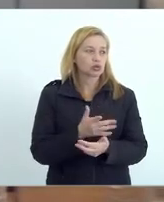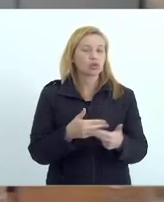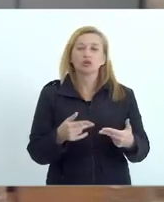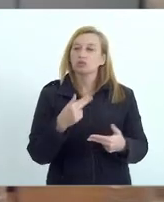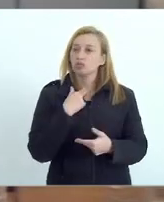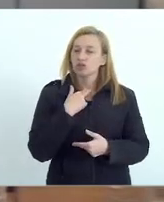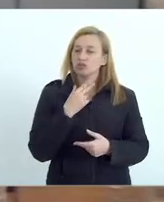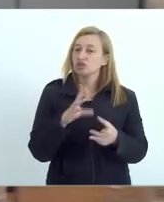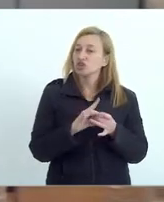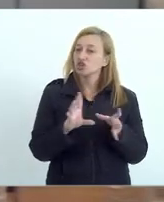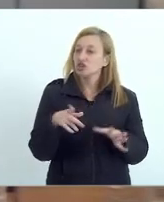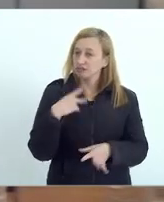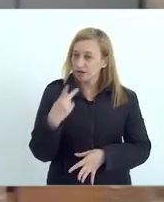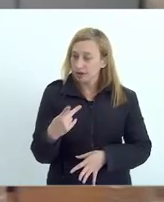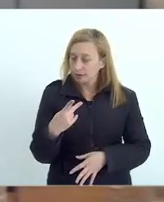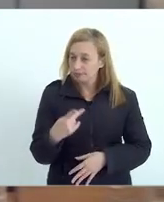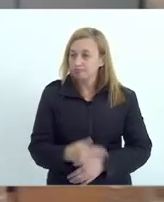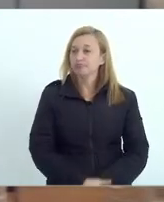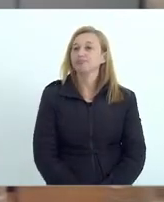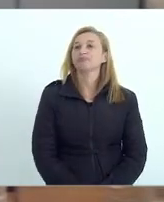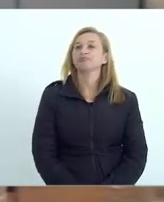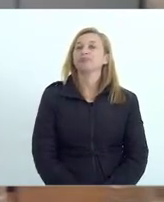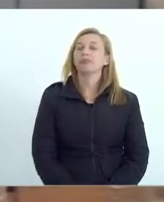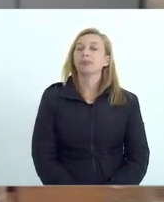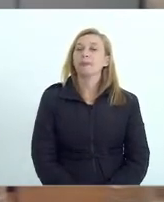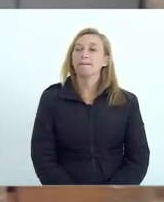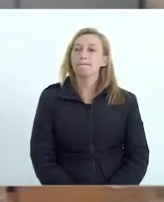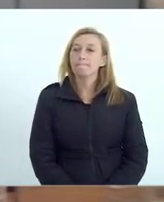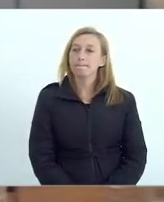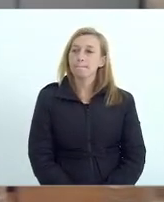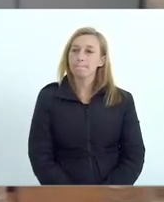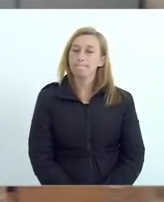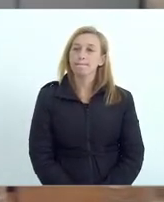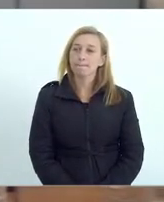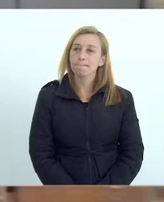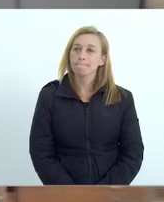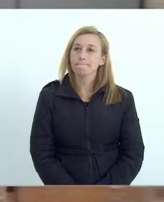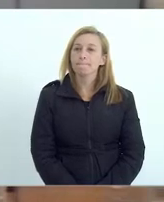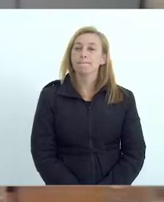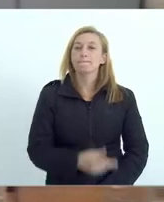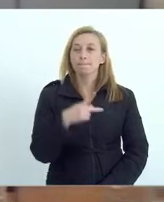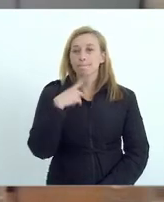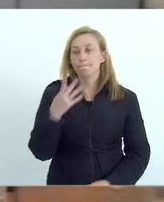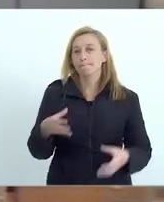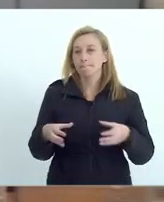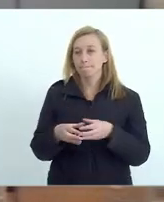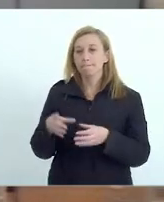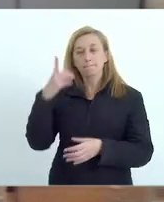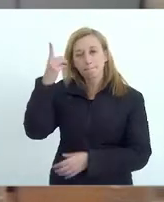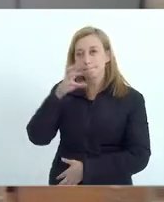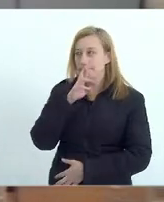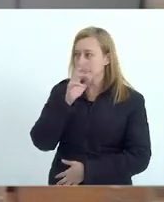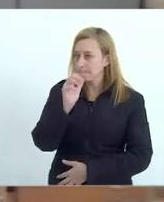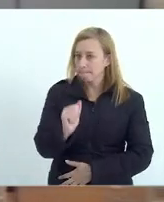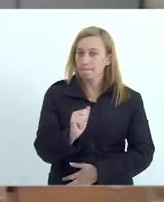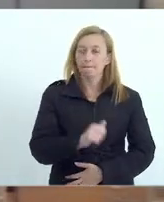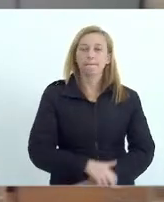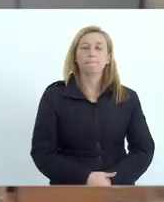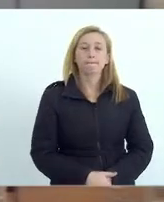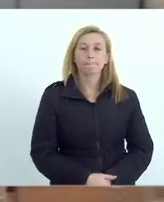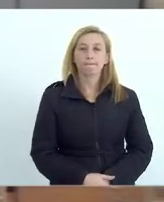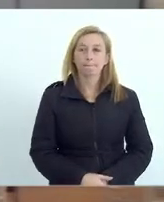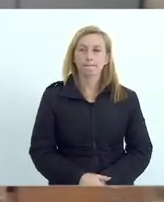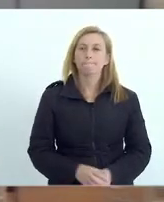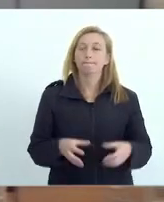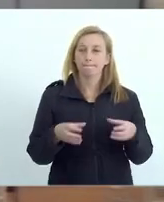podemos deixar de de terceira que inicialmente dizer que essa comissão o deputado Rodrigo Amorim ela ela